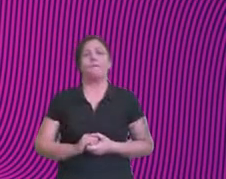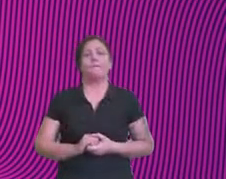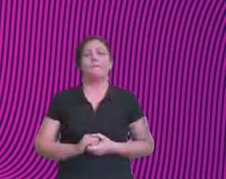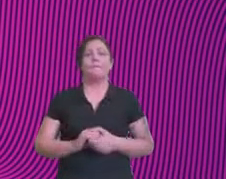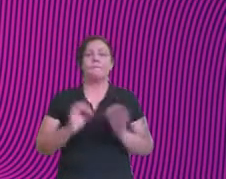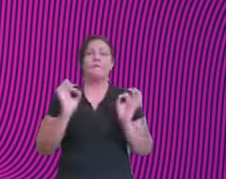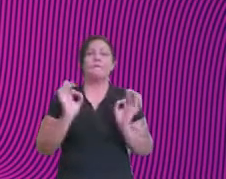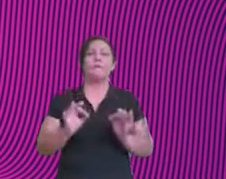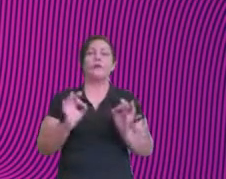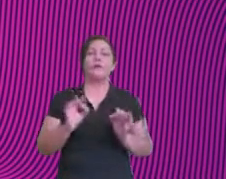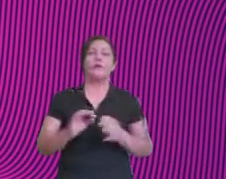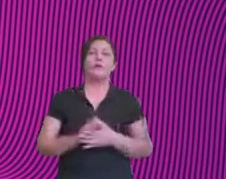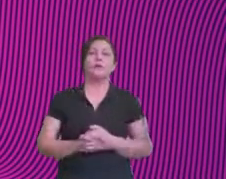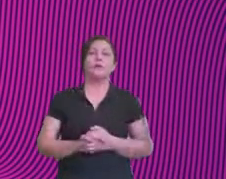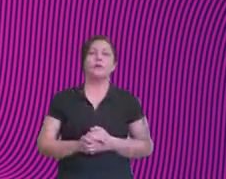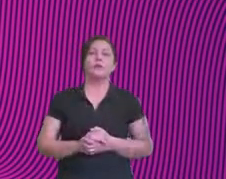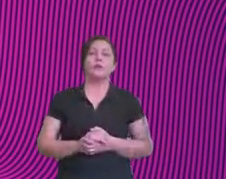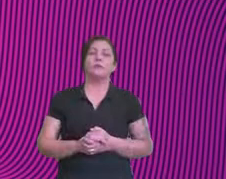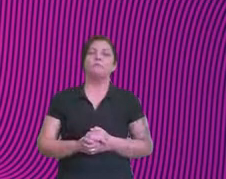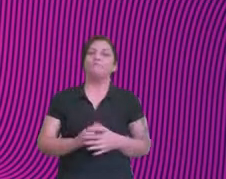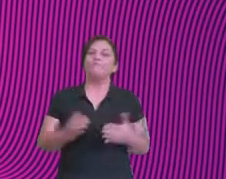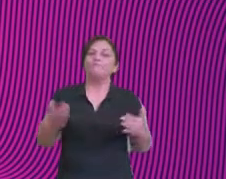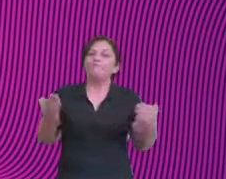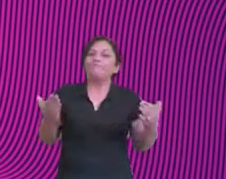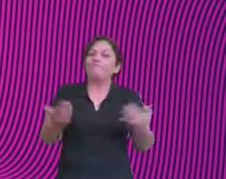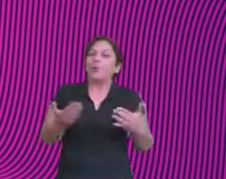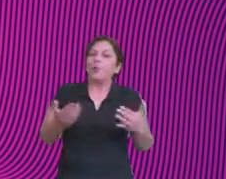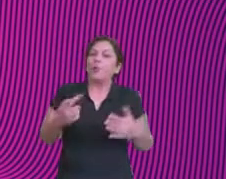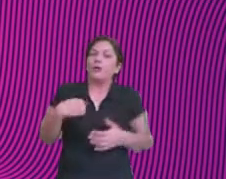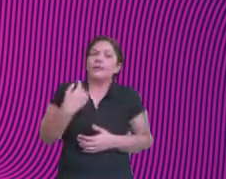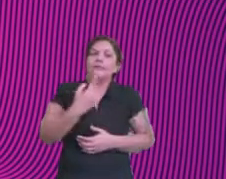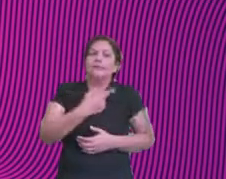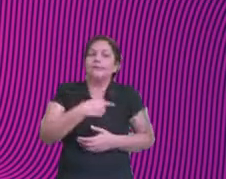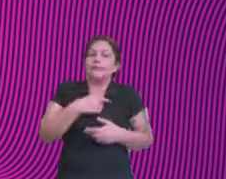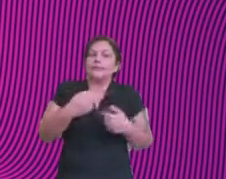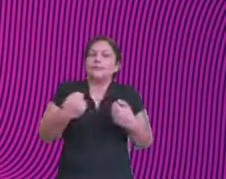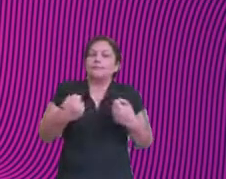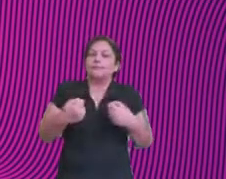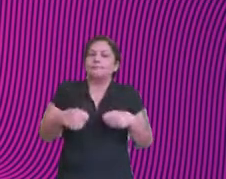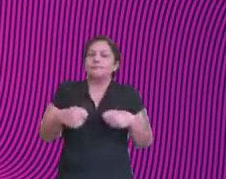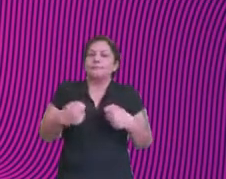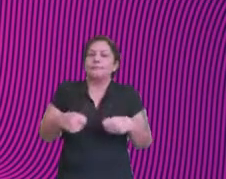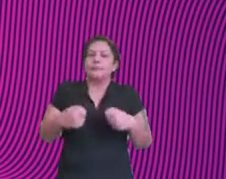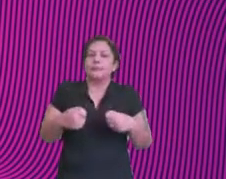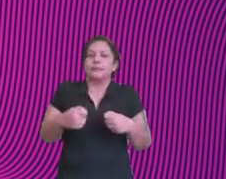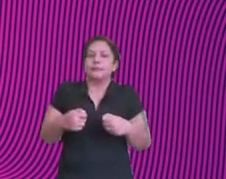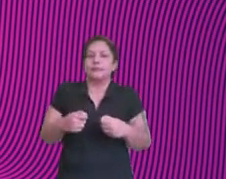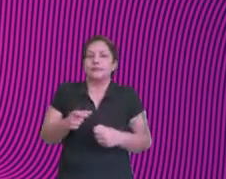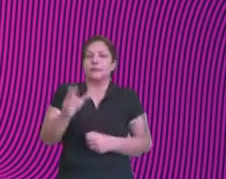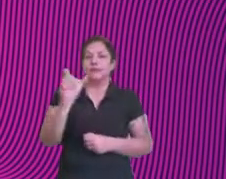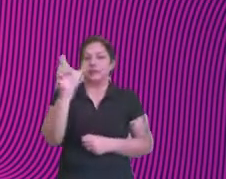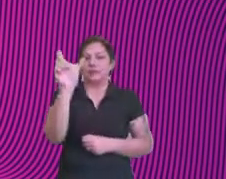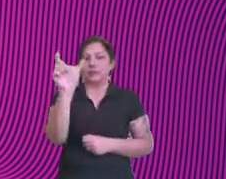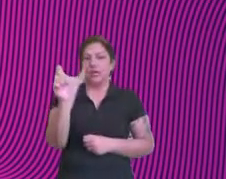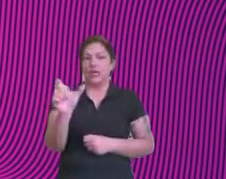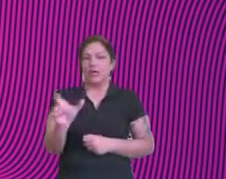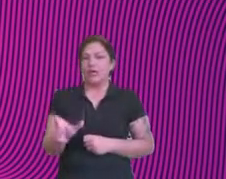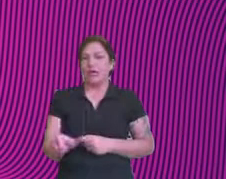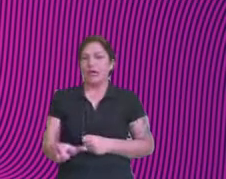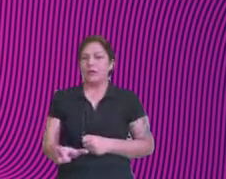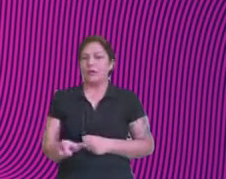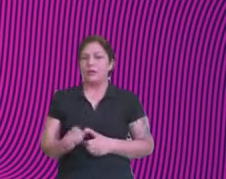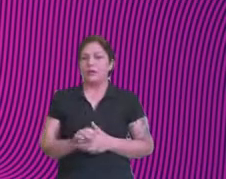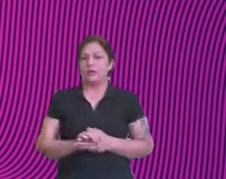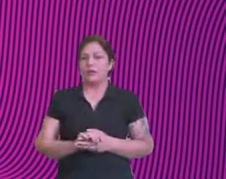Perfeito, Rodrigo. Realmente, por enquanto, a gente segue com essa paciente, conforme eu falei, mais numa previsão